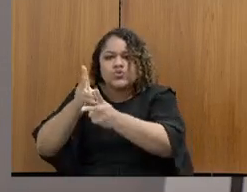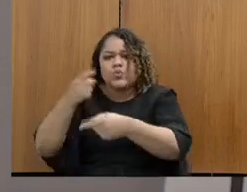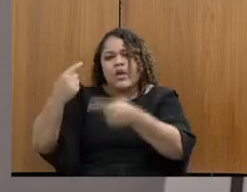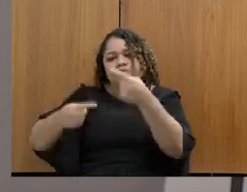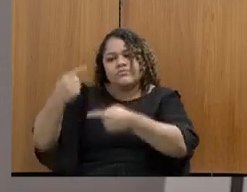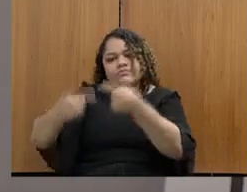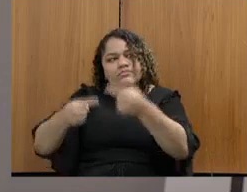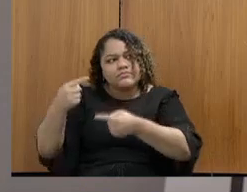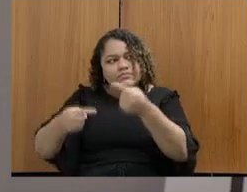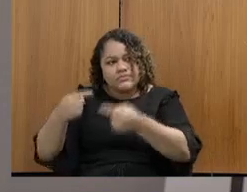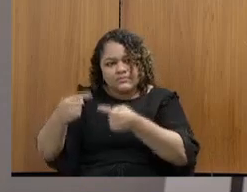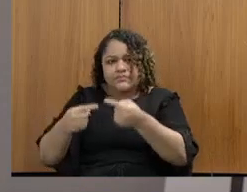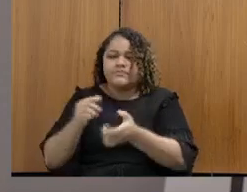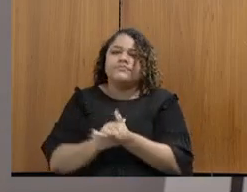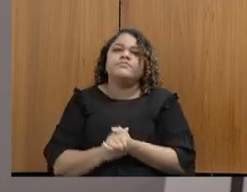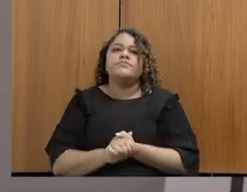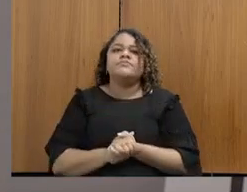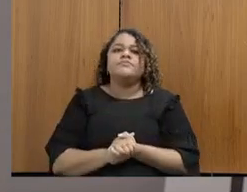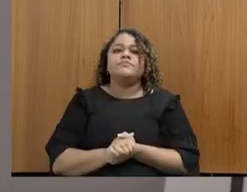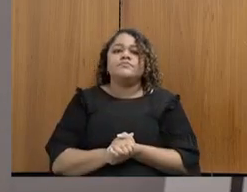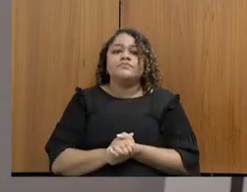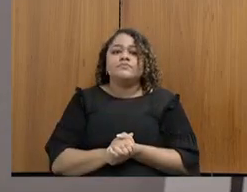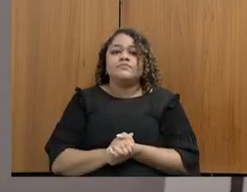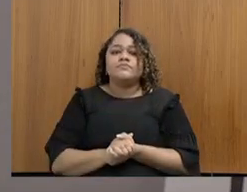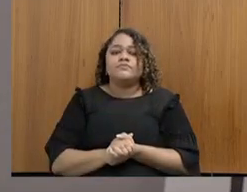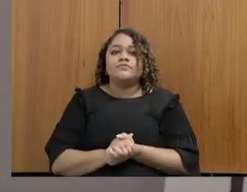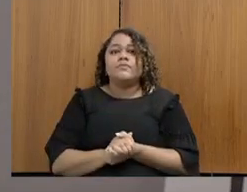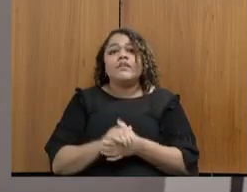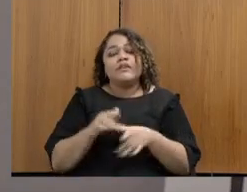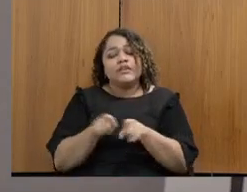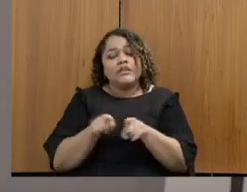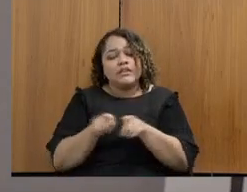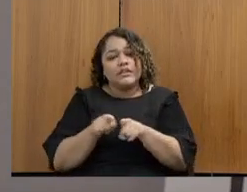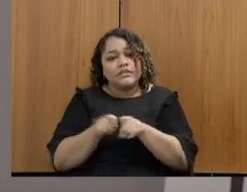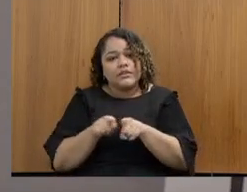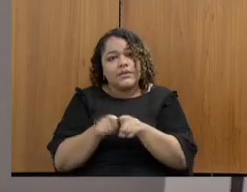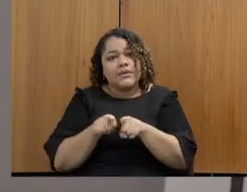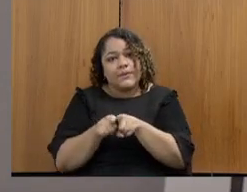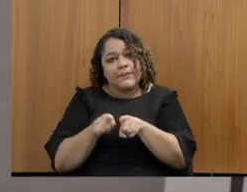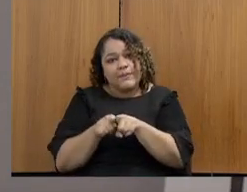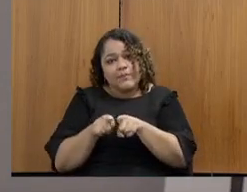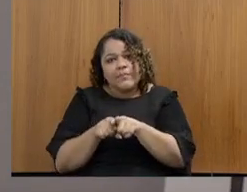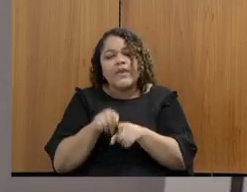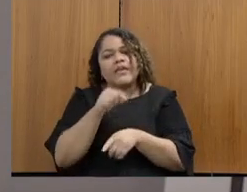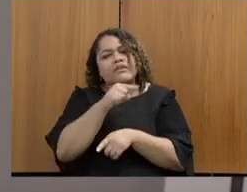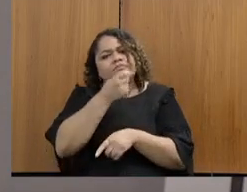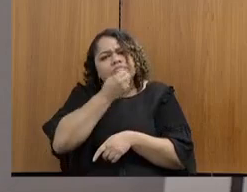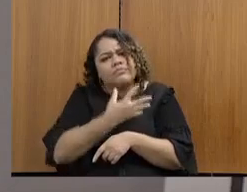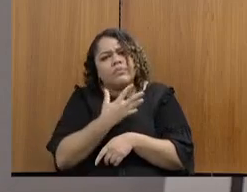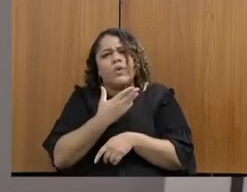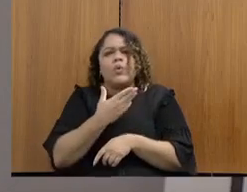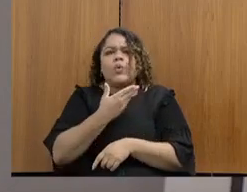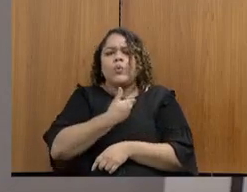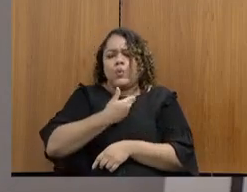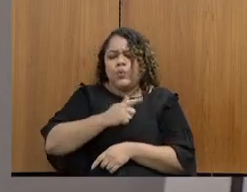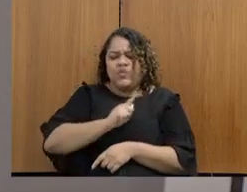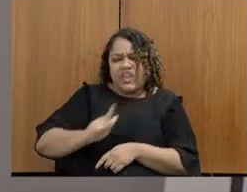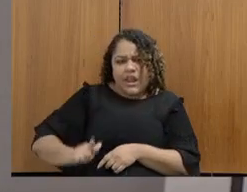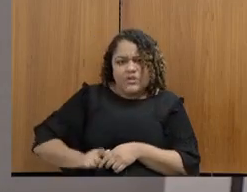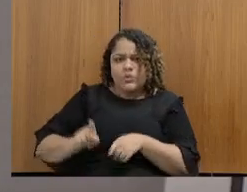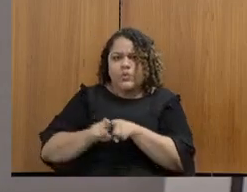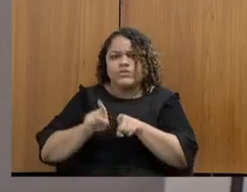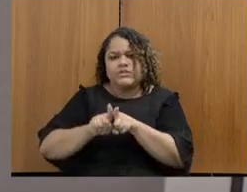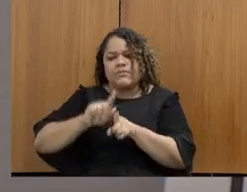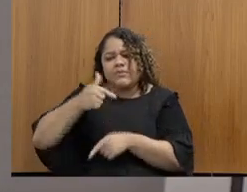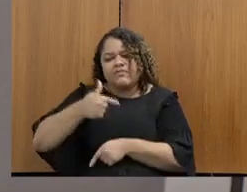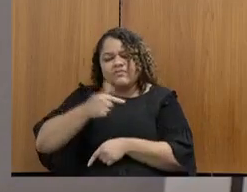e digo assim da Extrema receptividade que a gente tem tido né Por parte do seu governador do senhor vice-governador é quanto